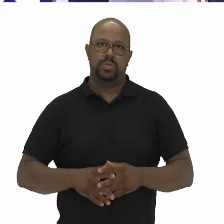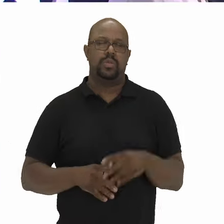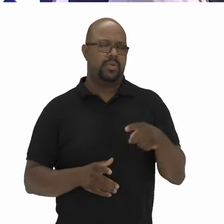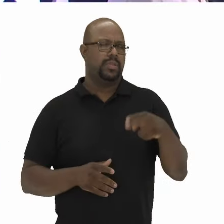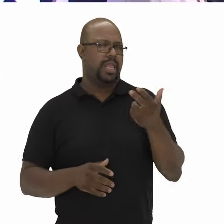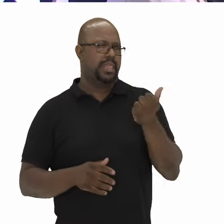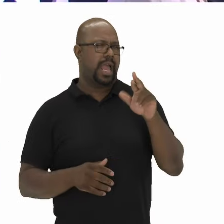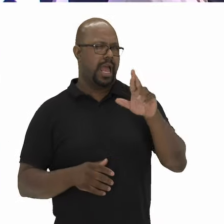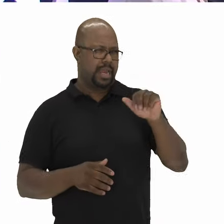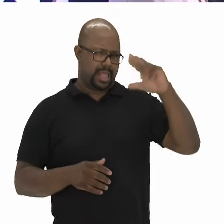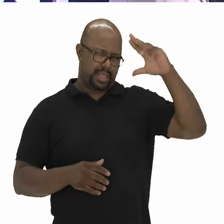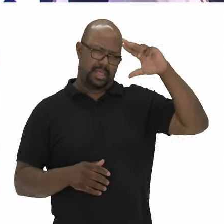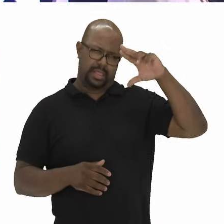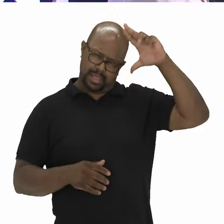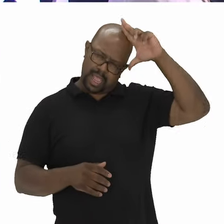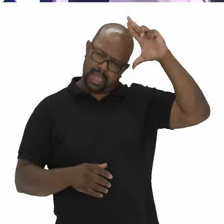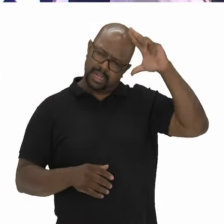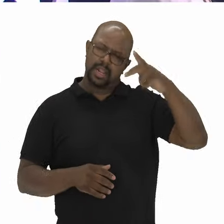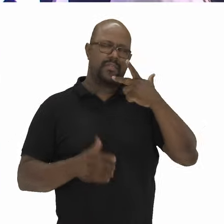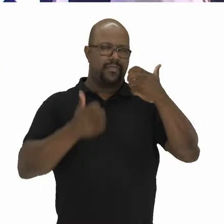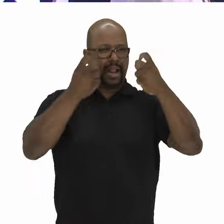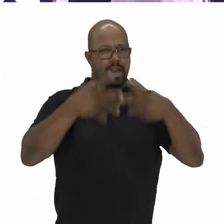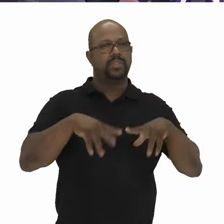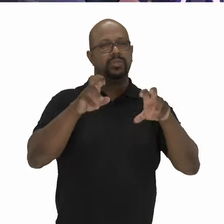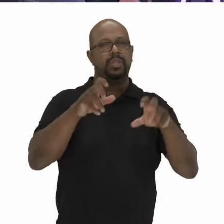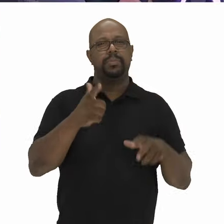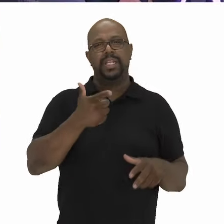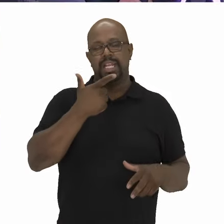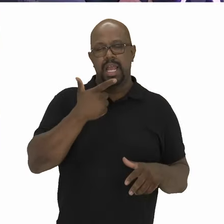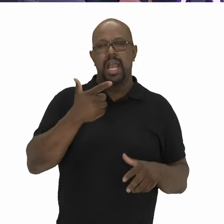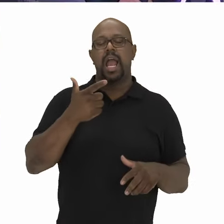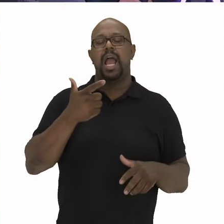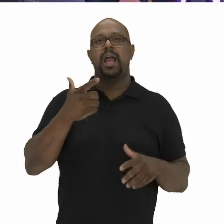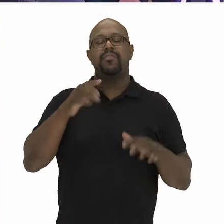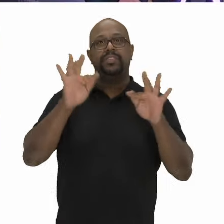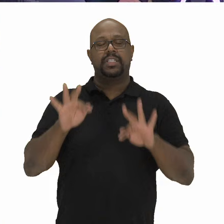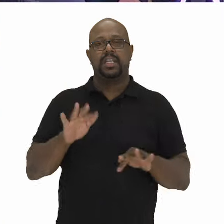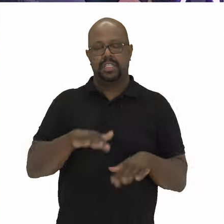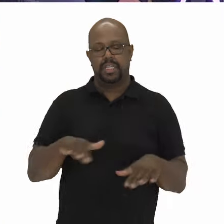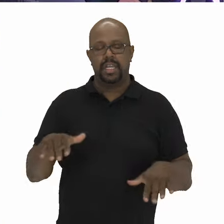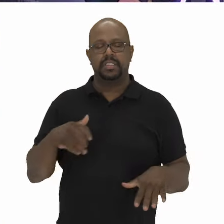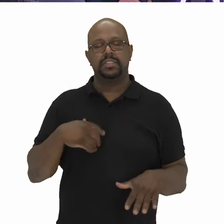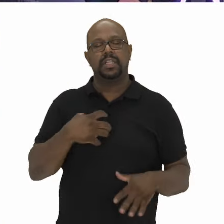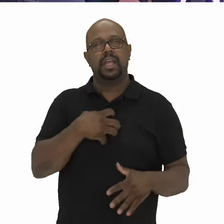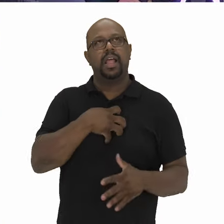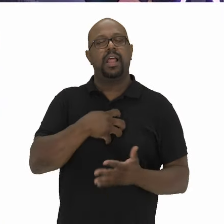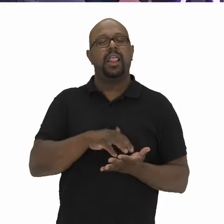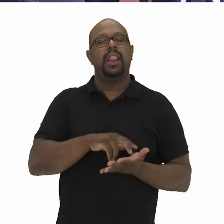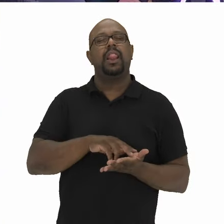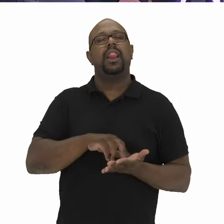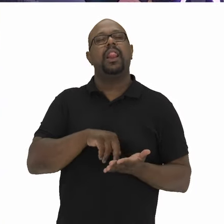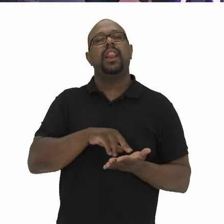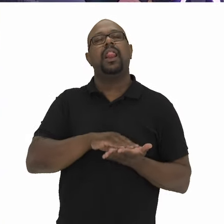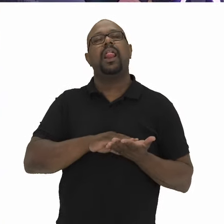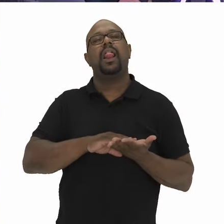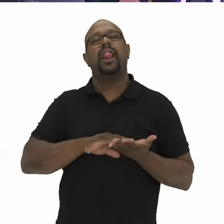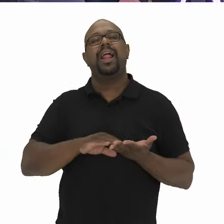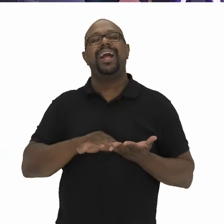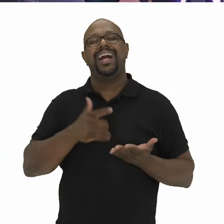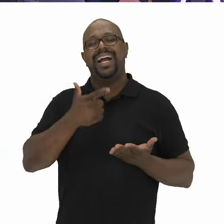eh quando a Nara tava comentando né da felicidade que a criança teve ao ao ler o